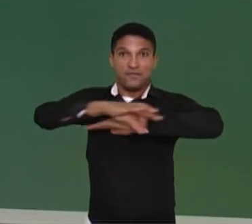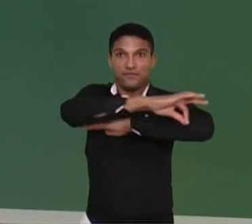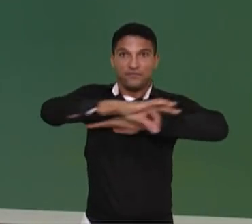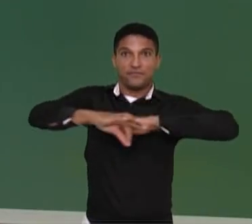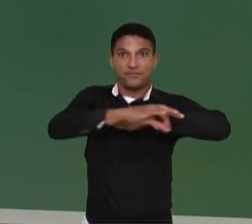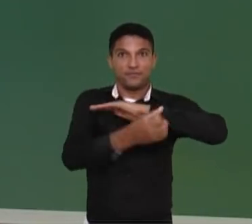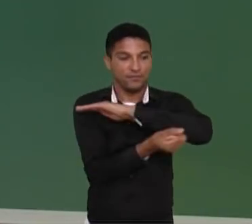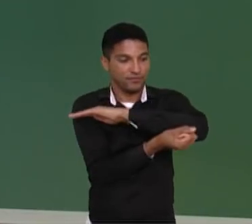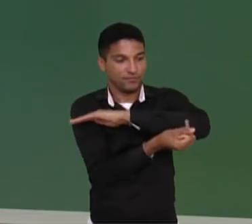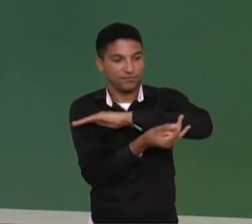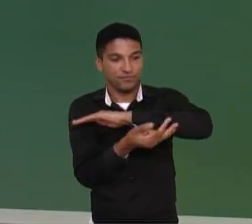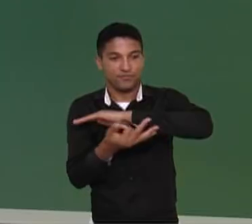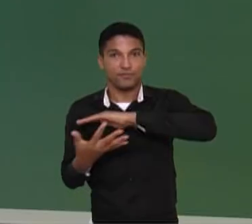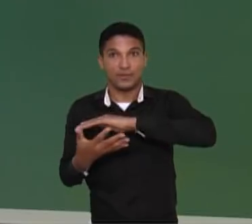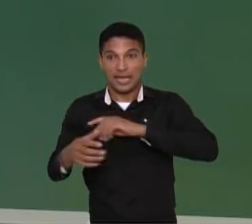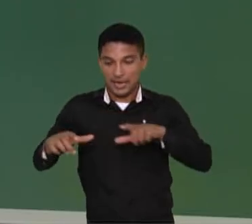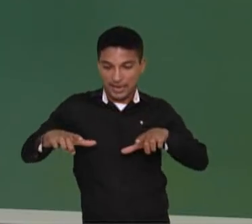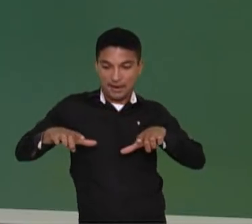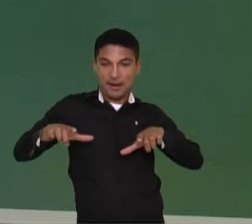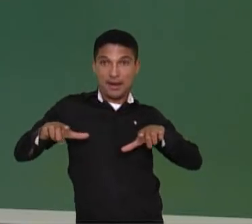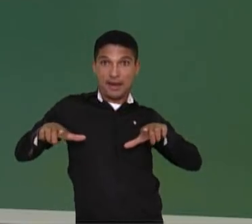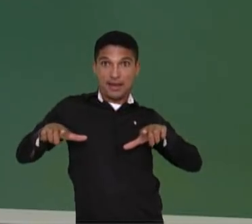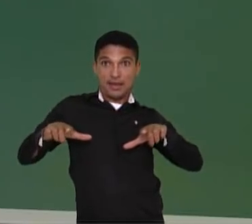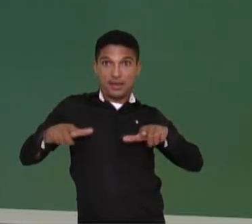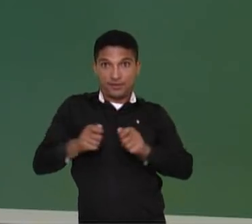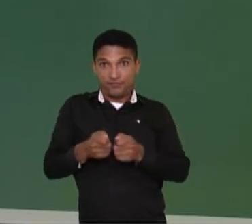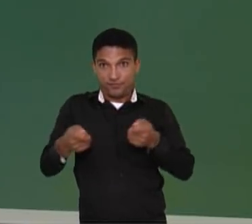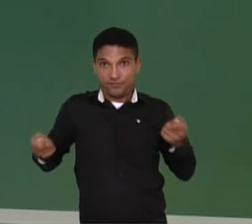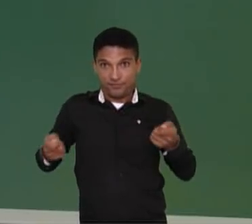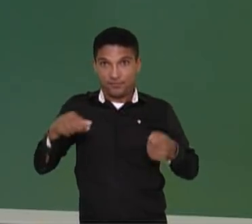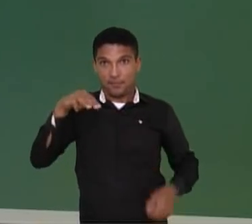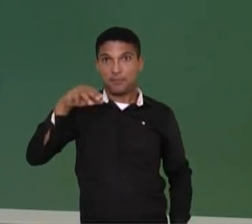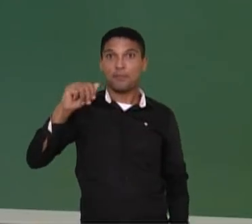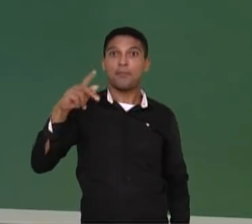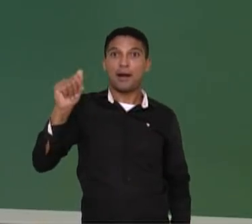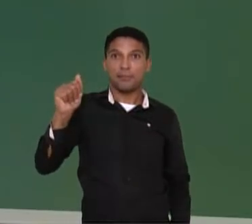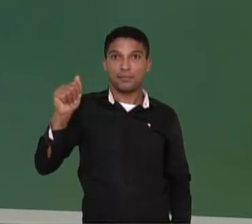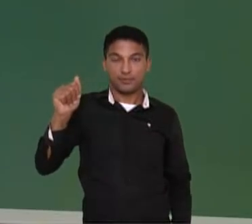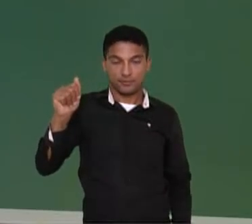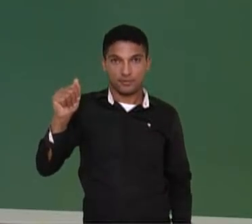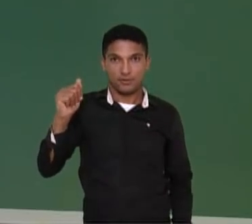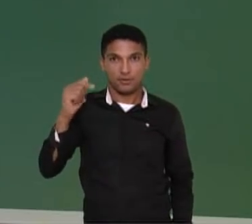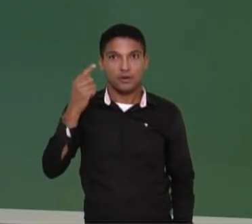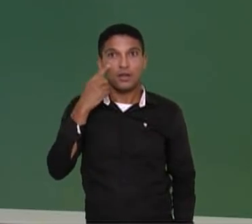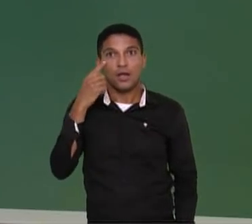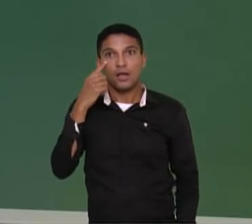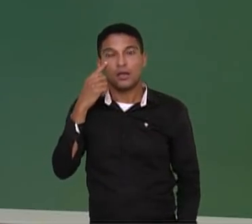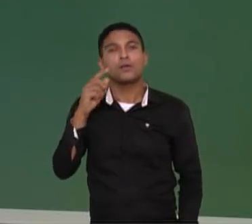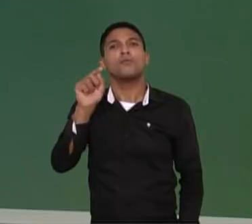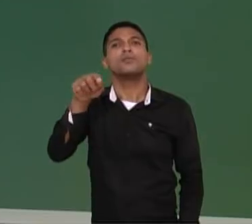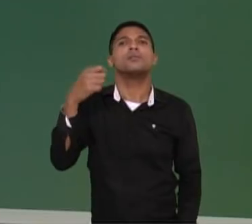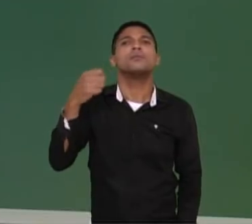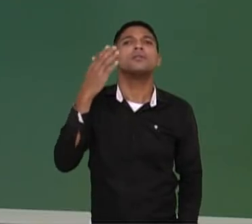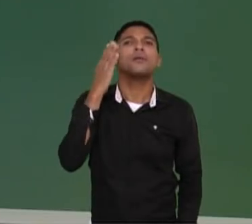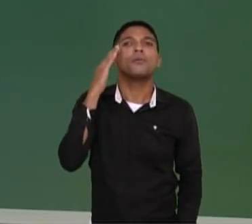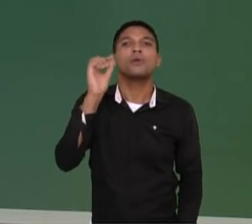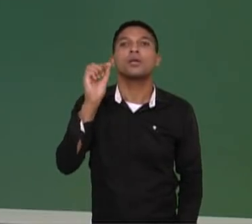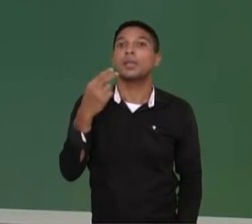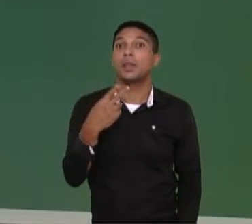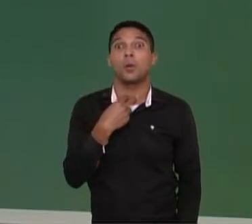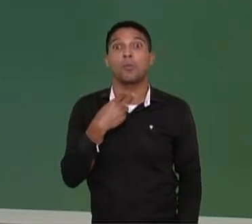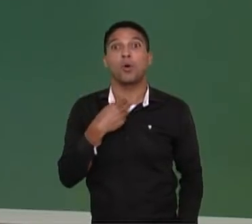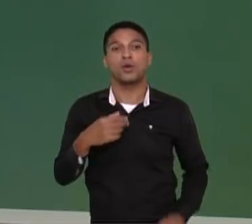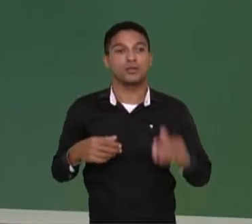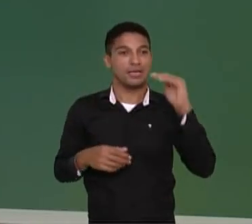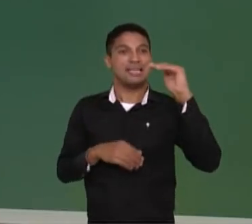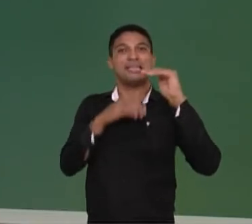exercício, o que eu preciso saber? Que eu não posso trabalhar com medidas diferentes, tipo centímetro de um